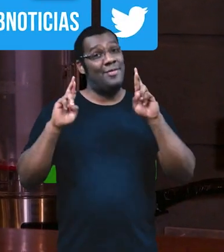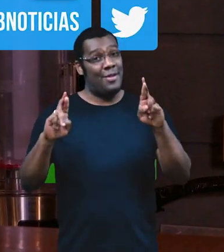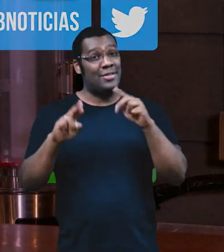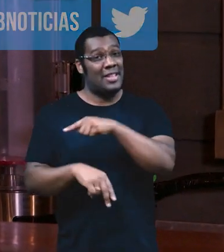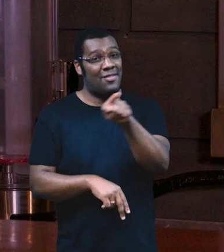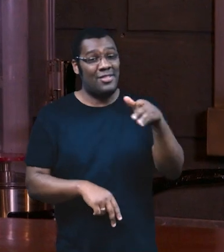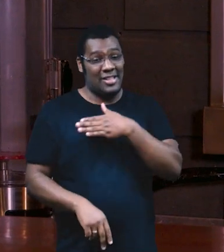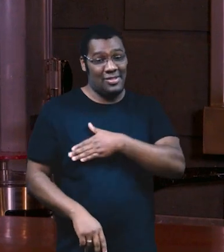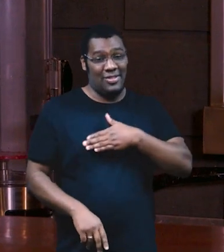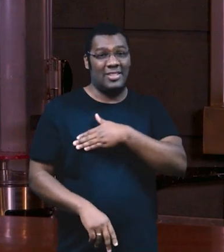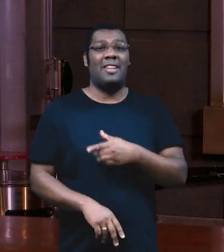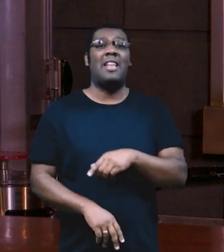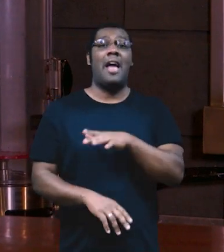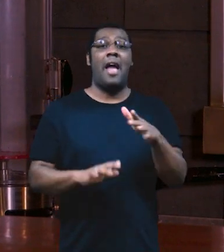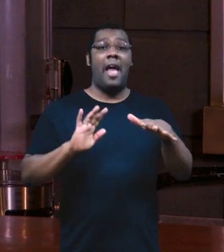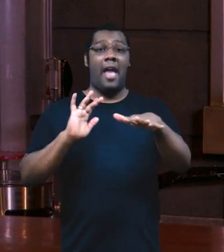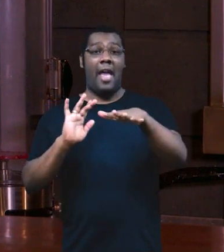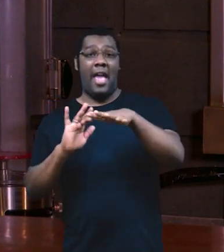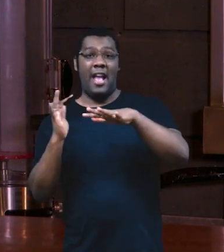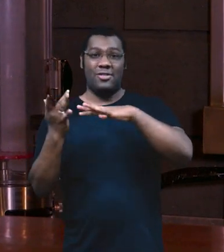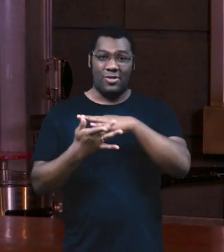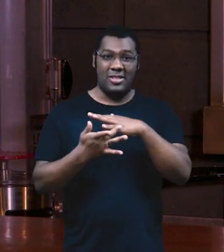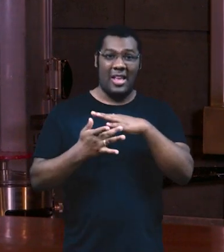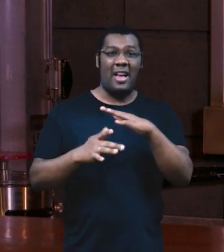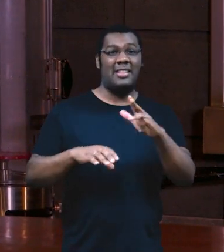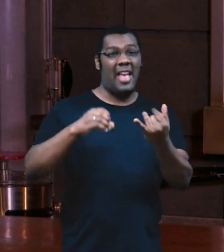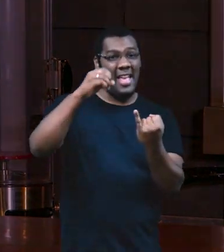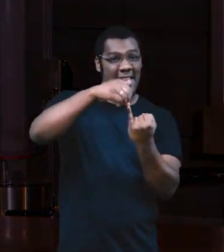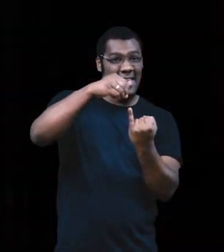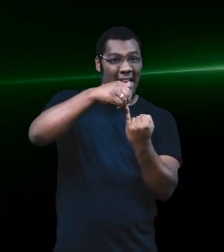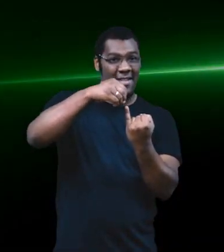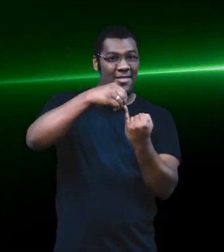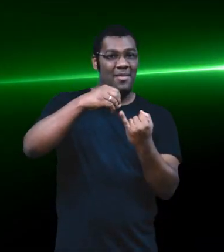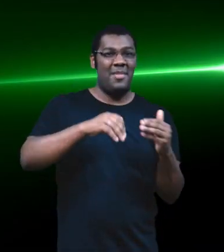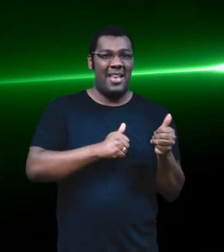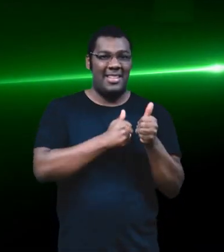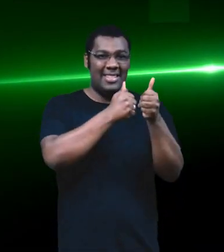redes sociais. Saúde e até a próxima!